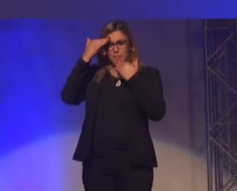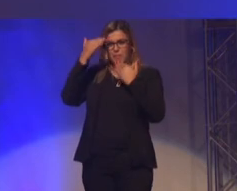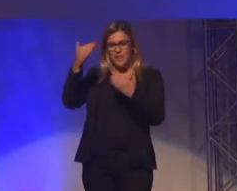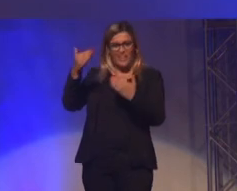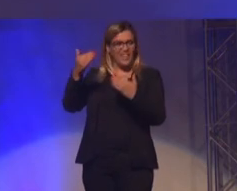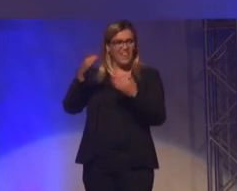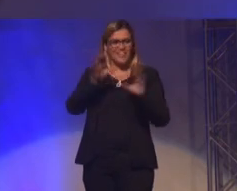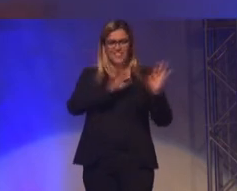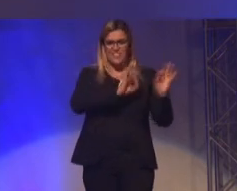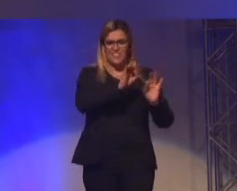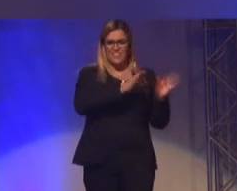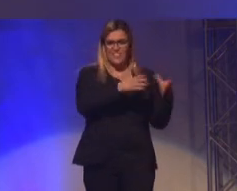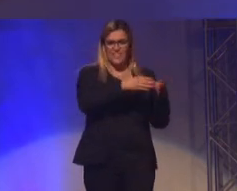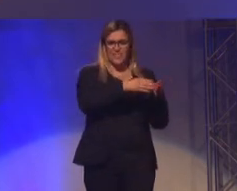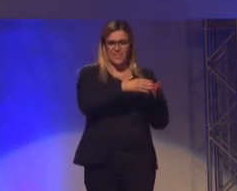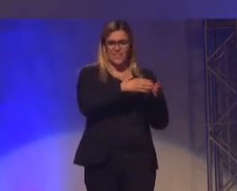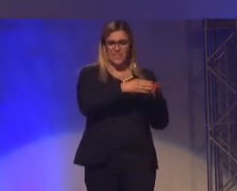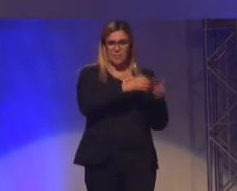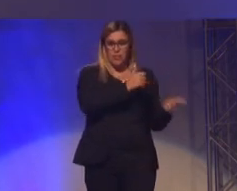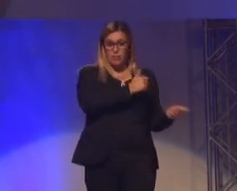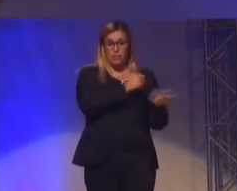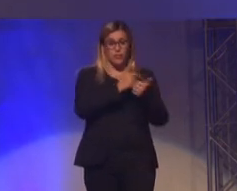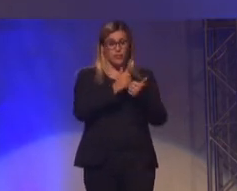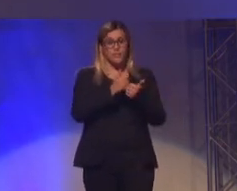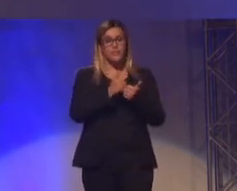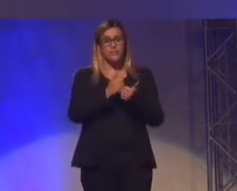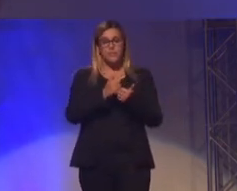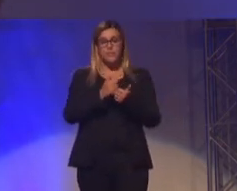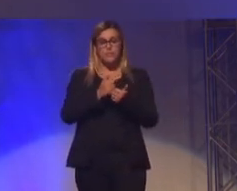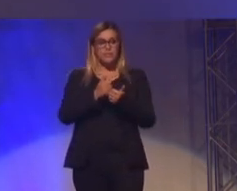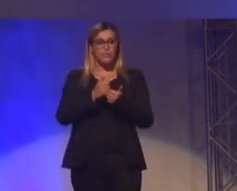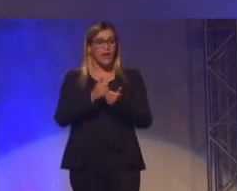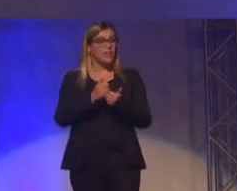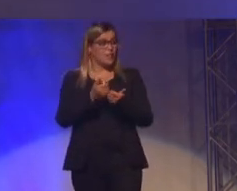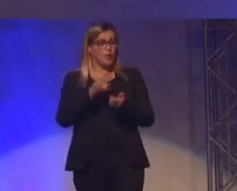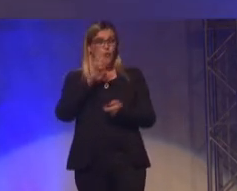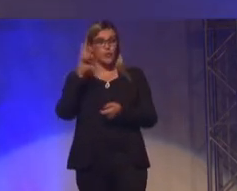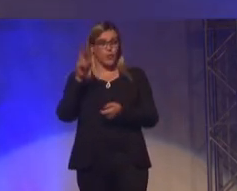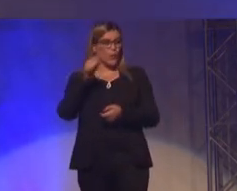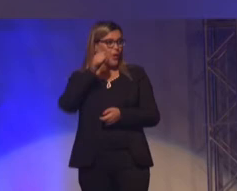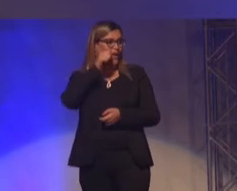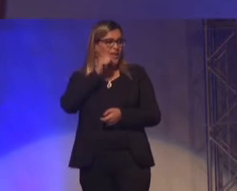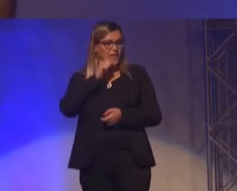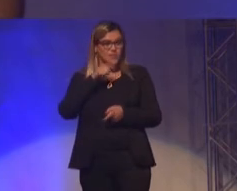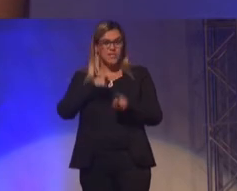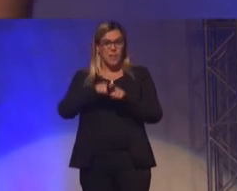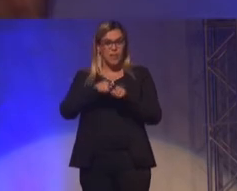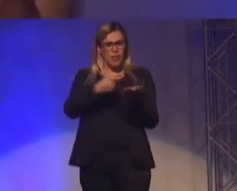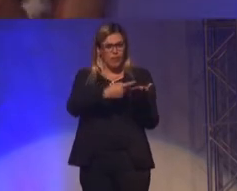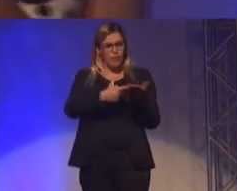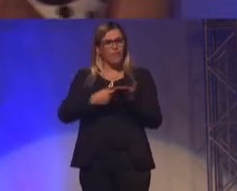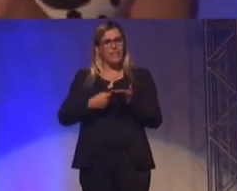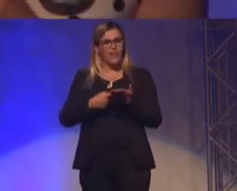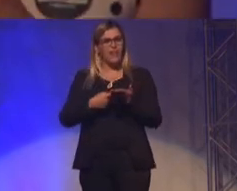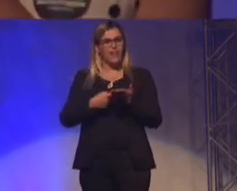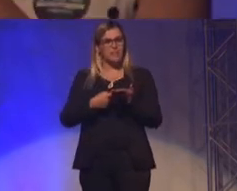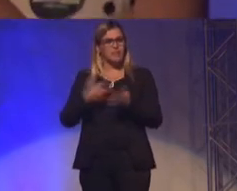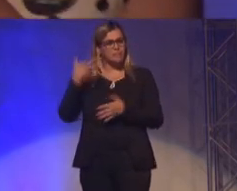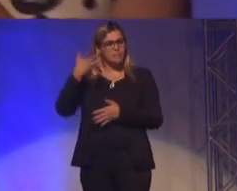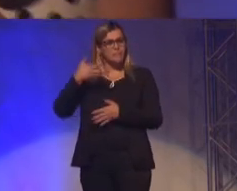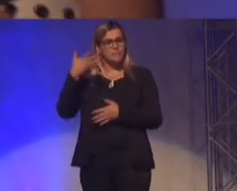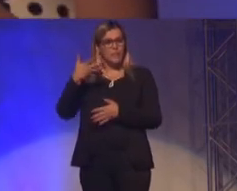comissão organizadora por tudo, pelo apoio e ao doutor Anderson pelo convite para vir aqui dar esse